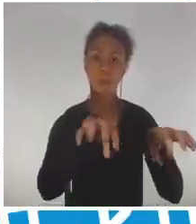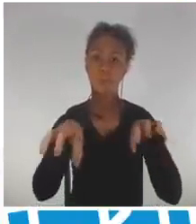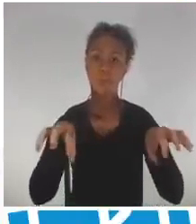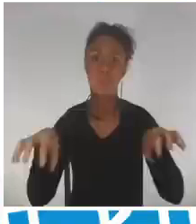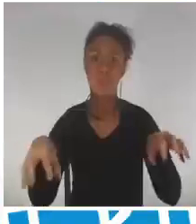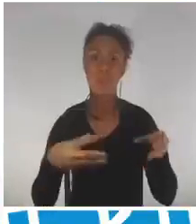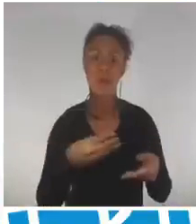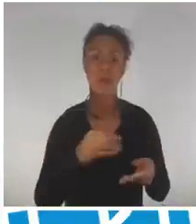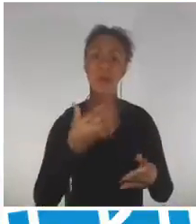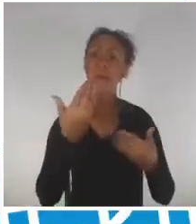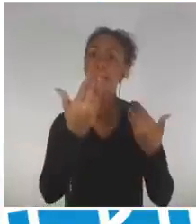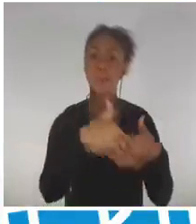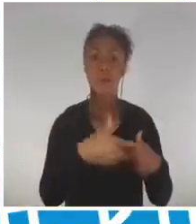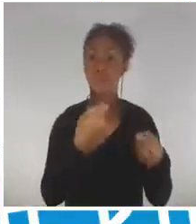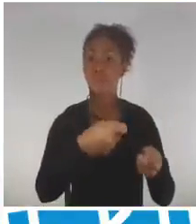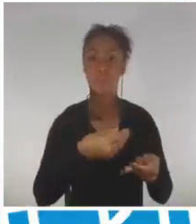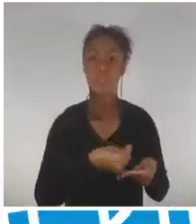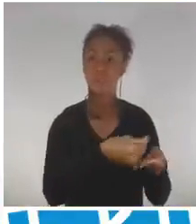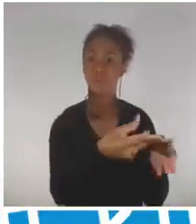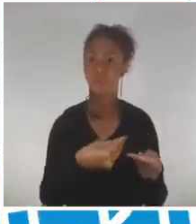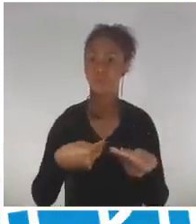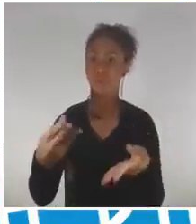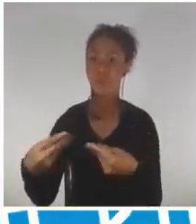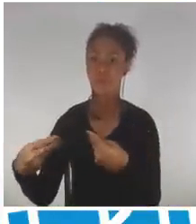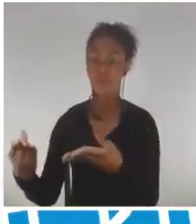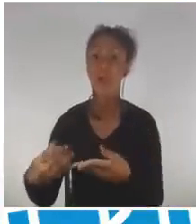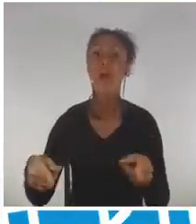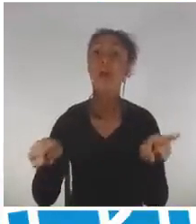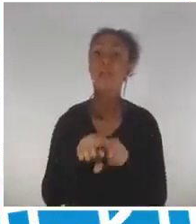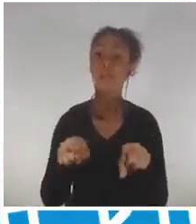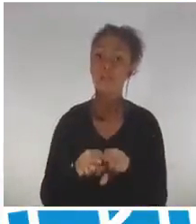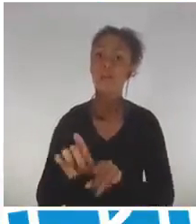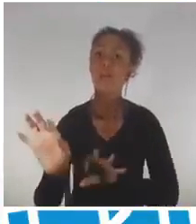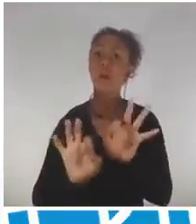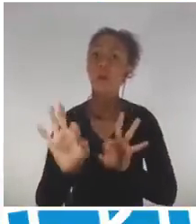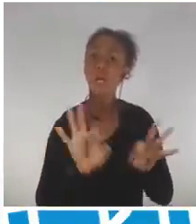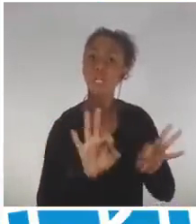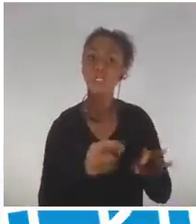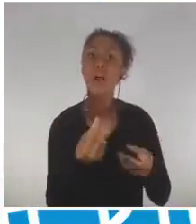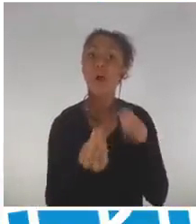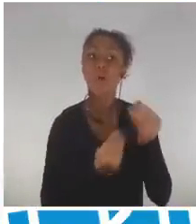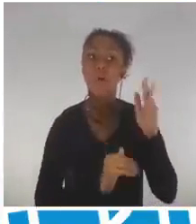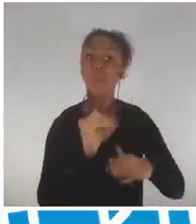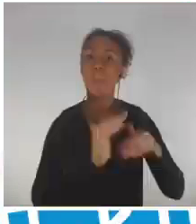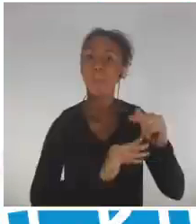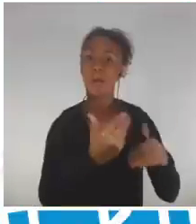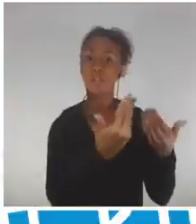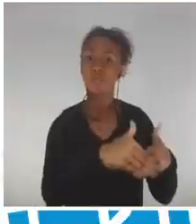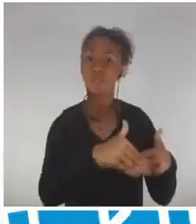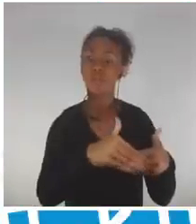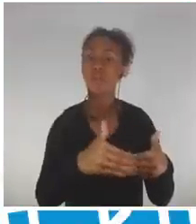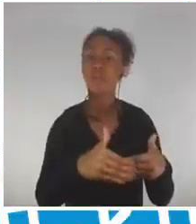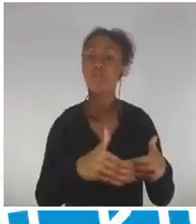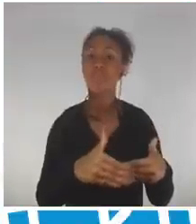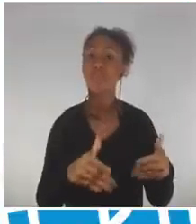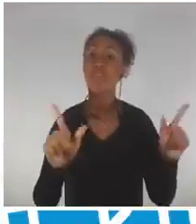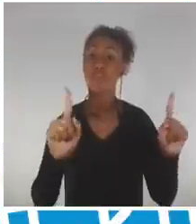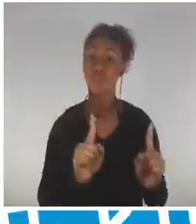de provas, né, ou e a própria reorganização dessa aplicação, é preciso lembrar